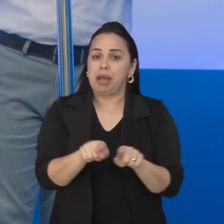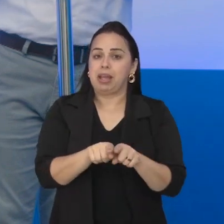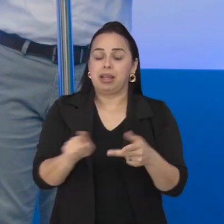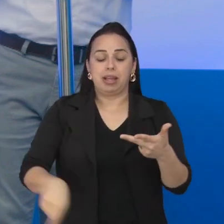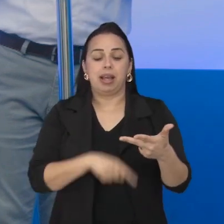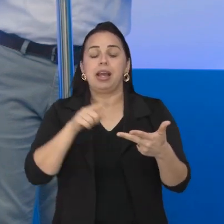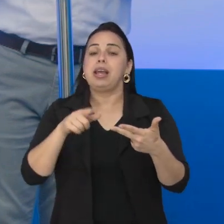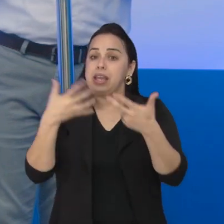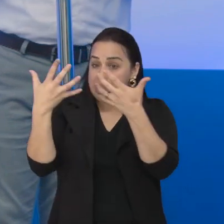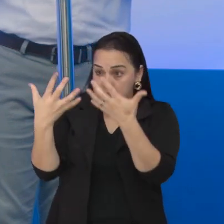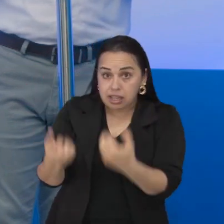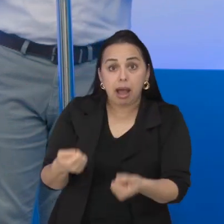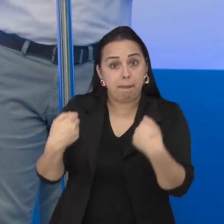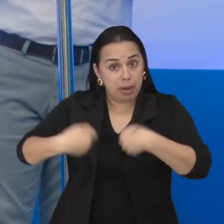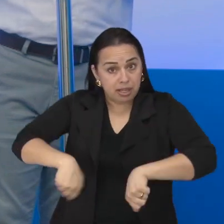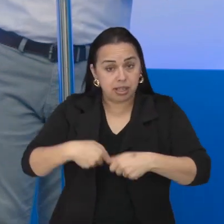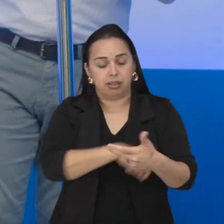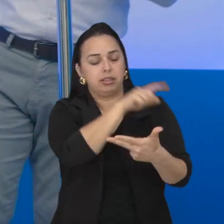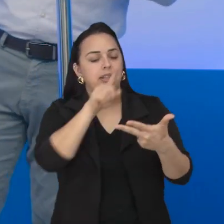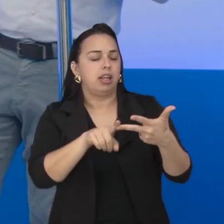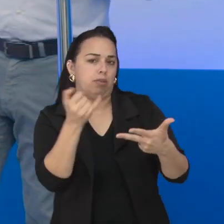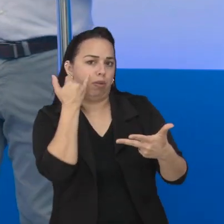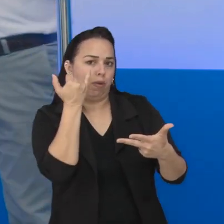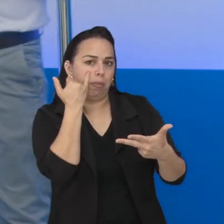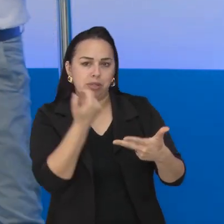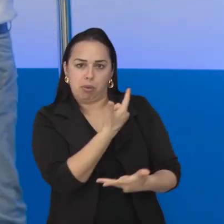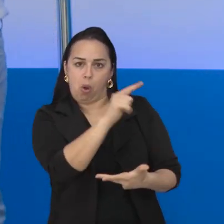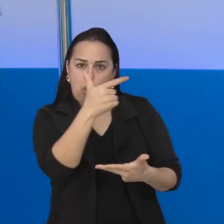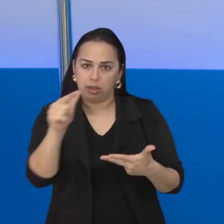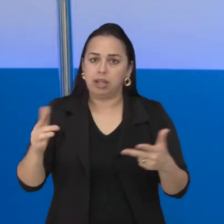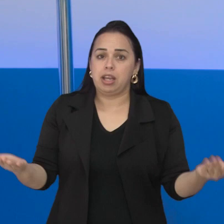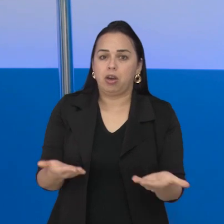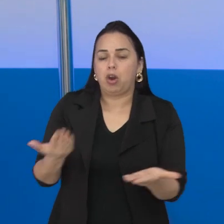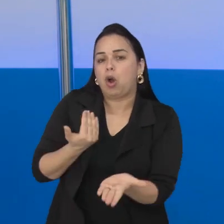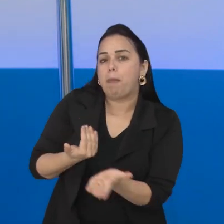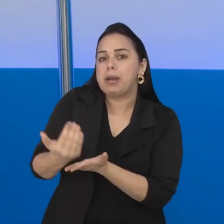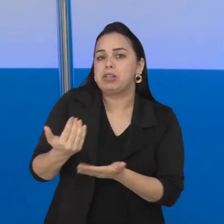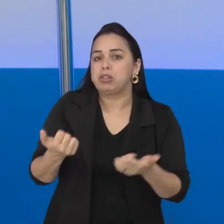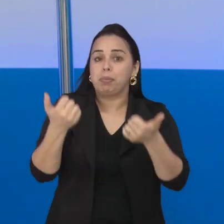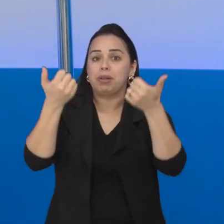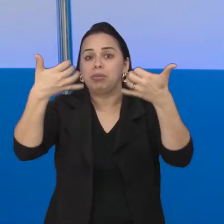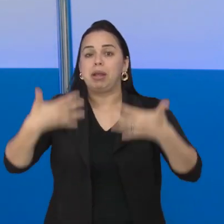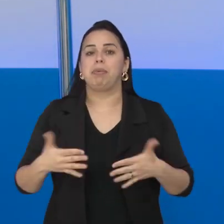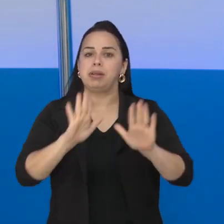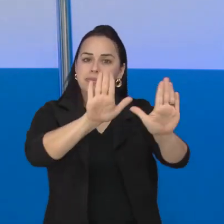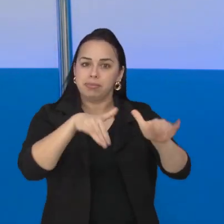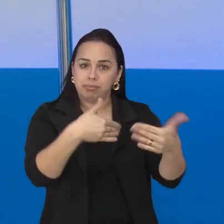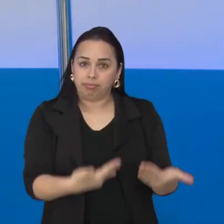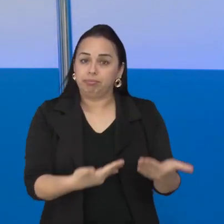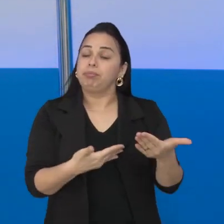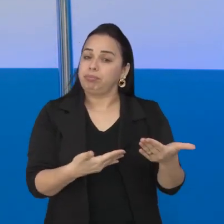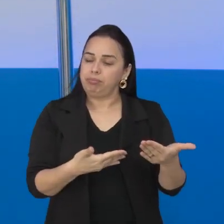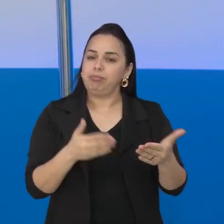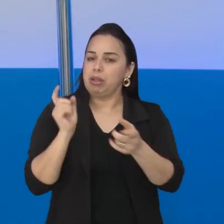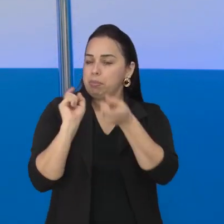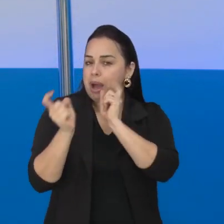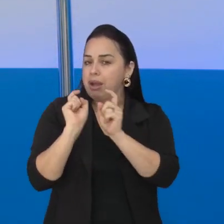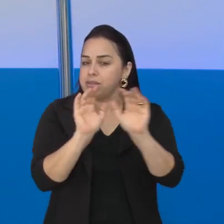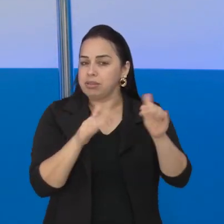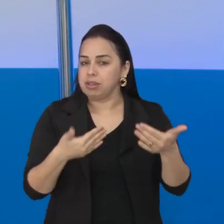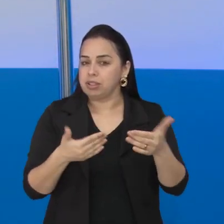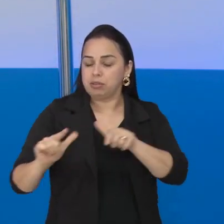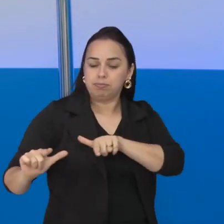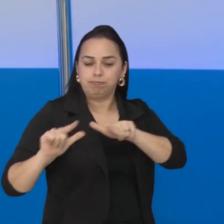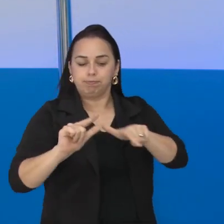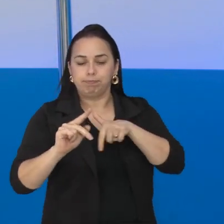e a necessidade de adesão à campanha. E claro que tem mais notícias. E a gente começa falando de homenagens em uma cerimônia